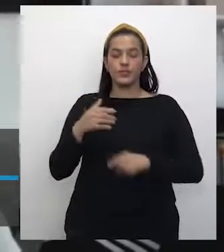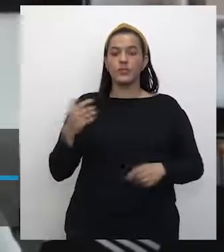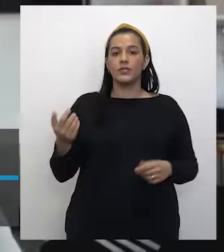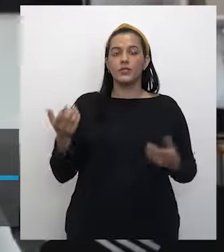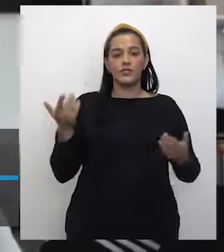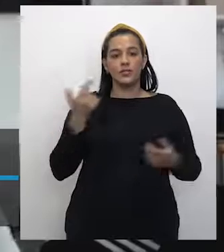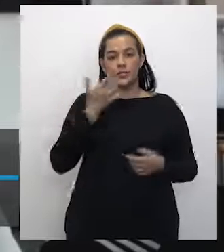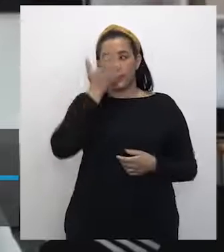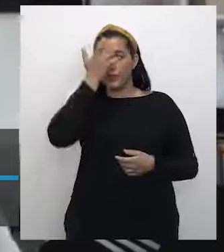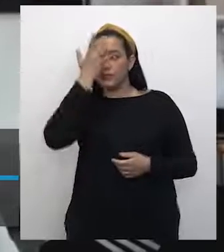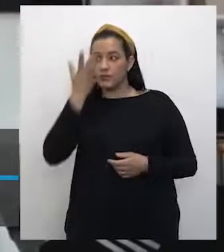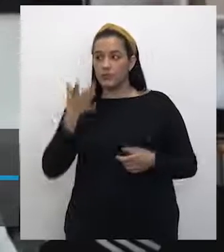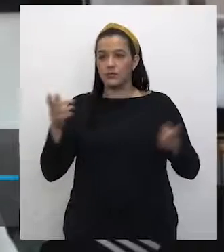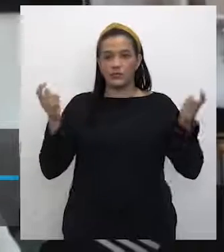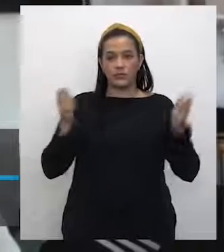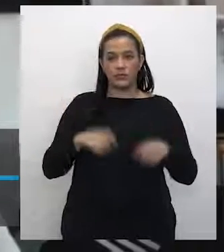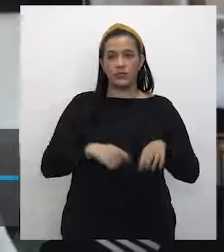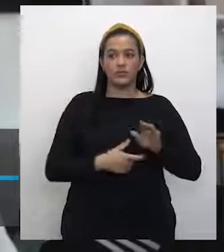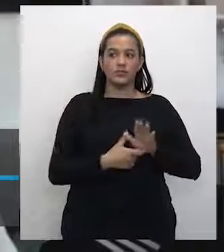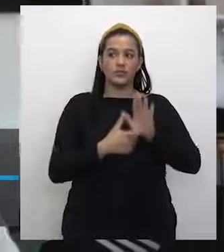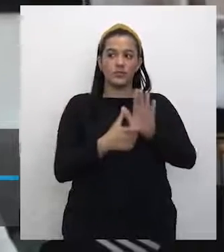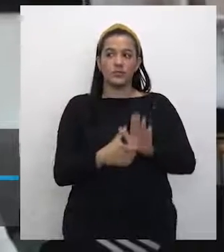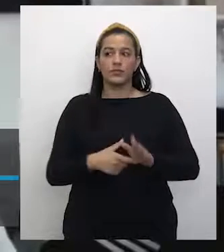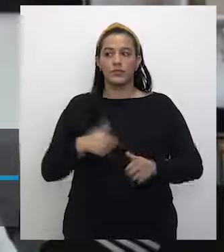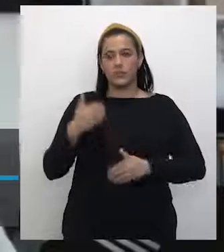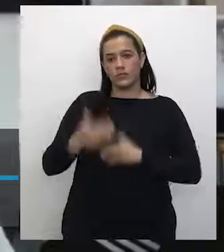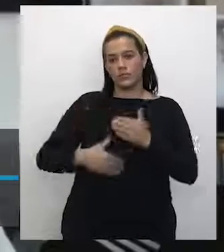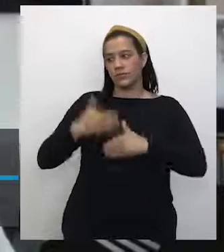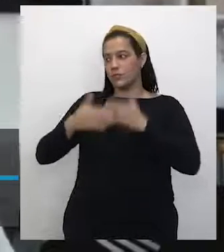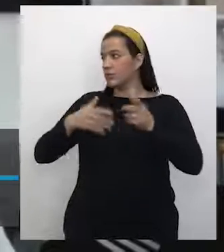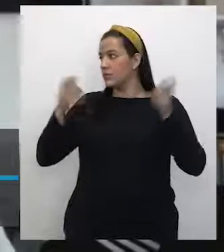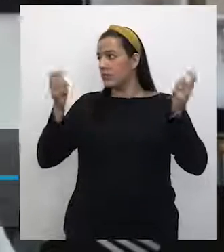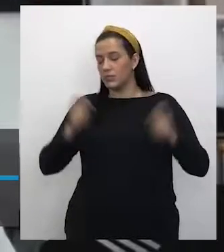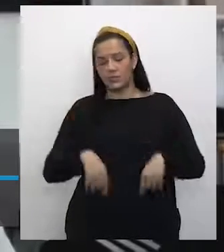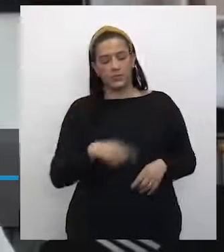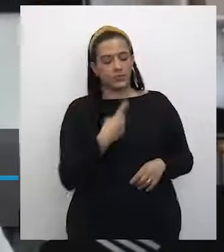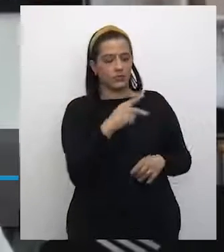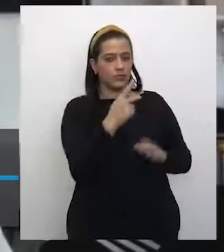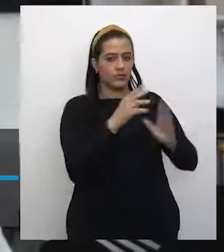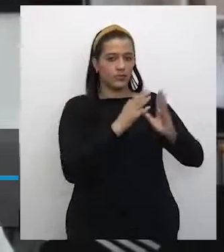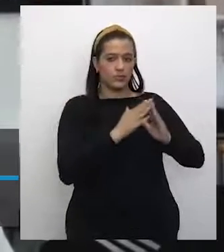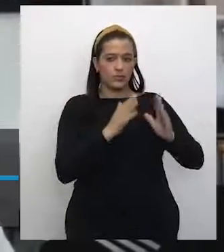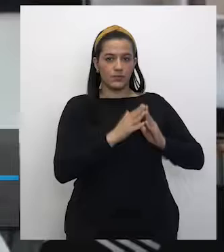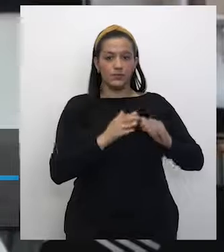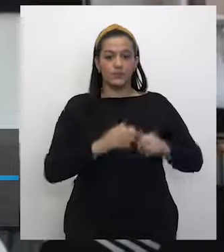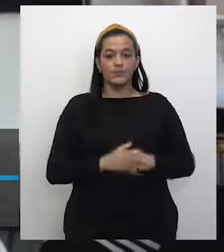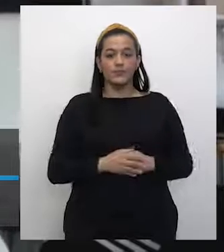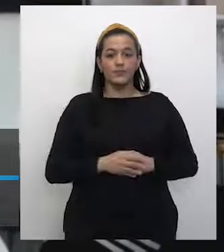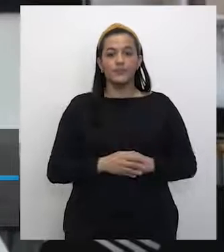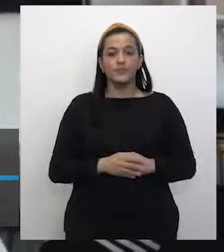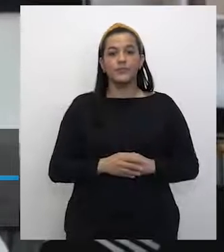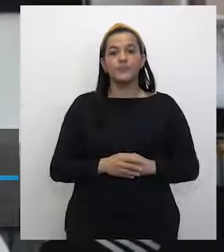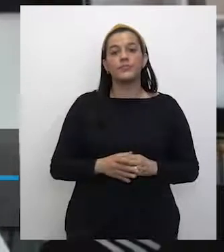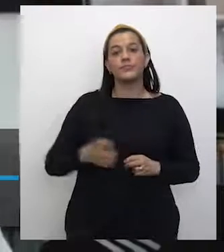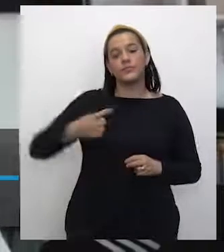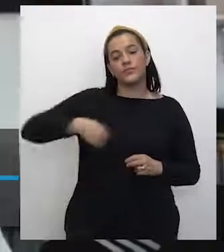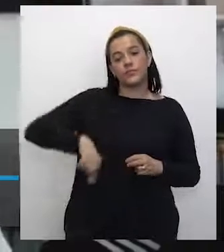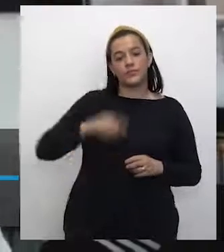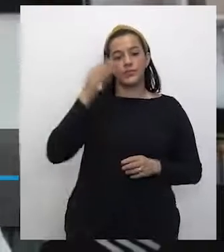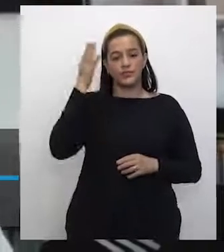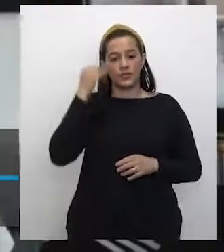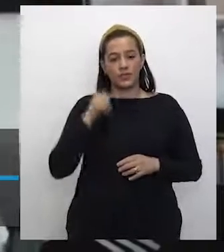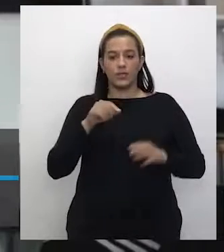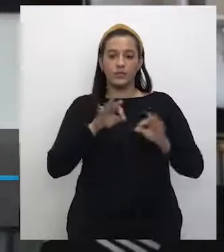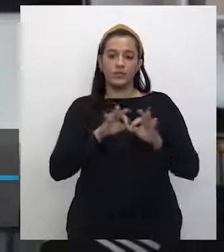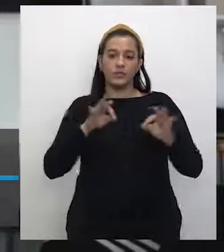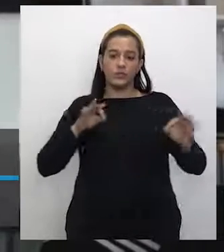facilitar, né, e de trazer esse processo para a casa das pessoas. Então, a gente sabe que mais distante,